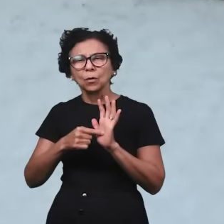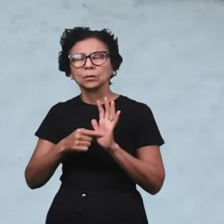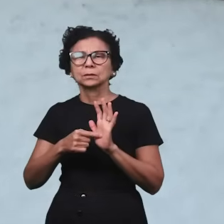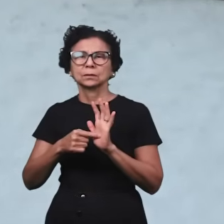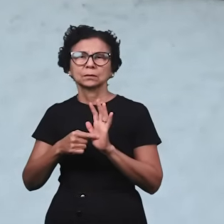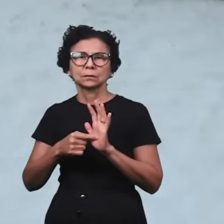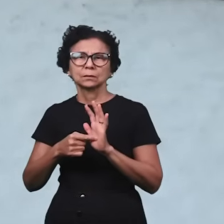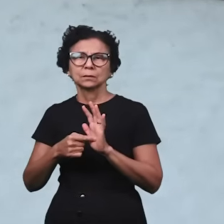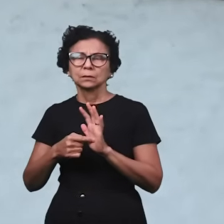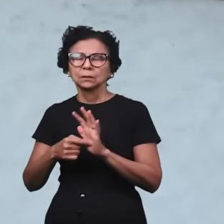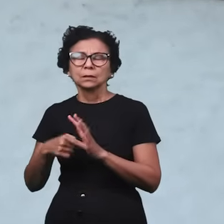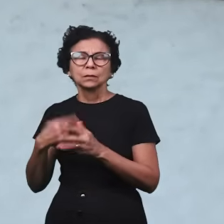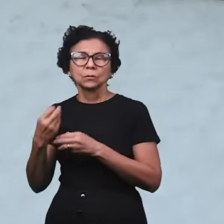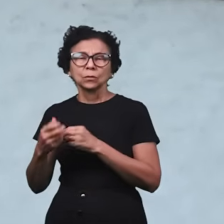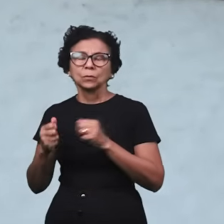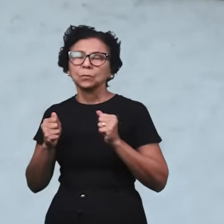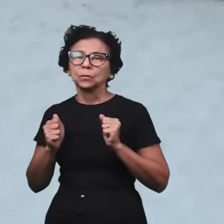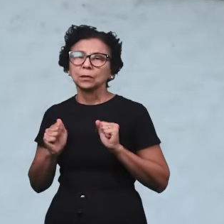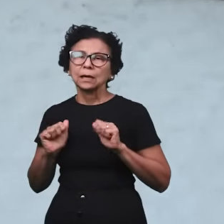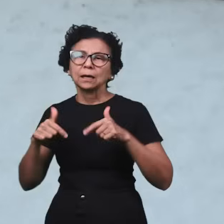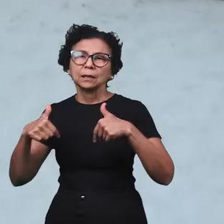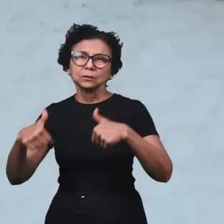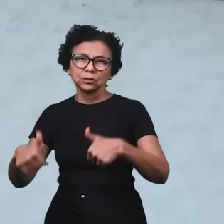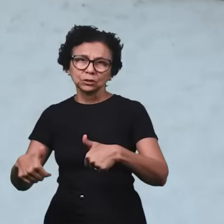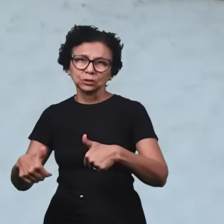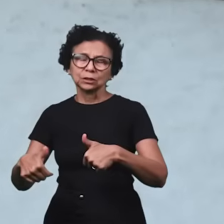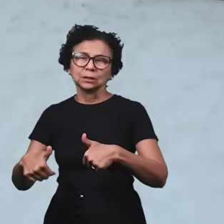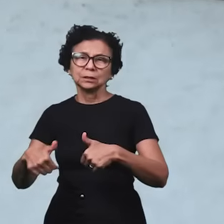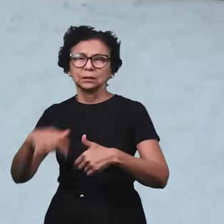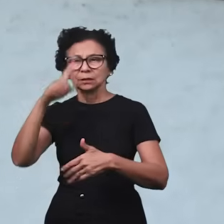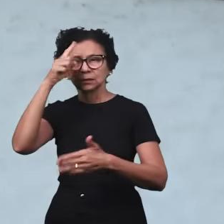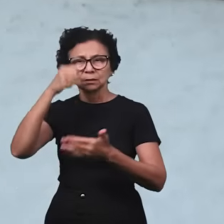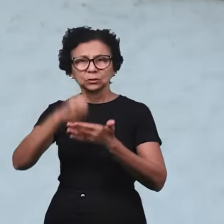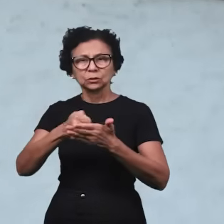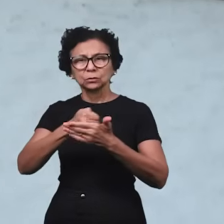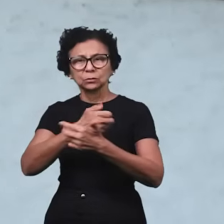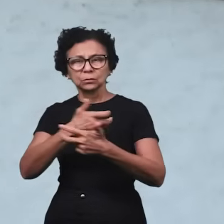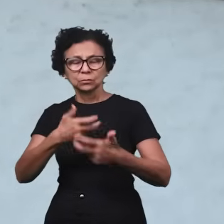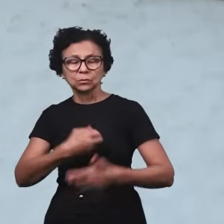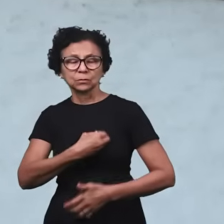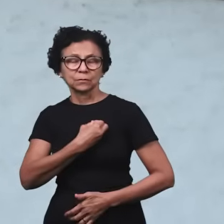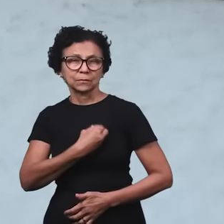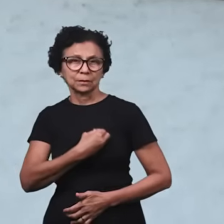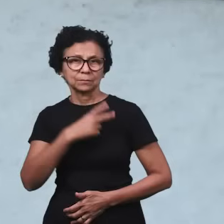vida. E o Senhor é o revelador de todas essas coisas. Então,